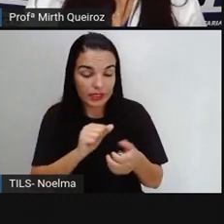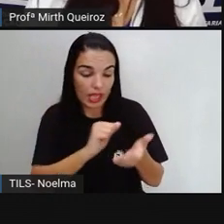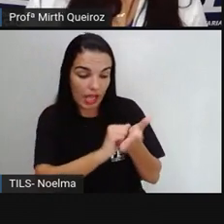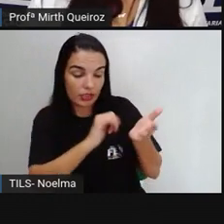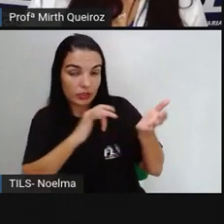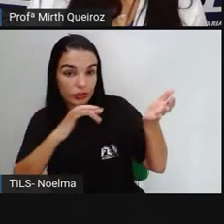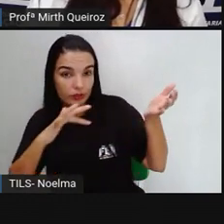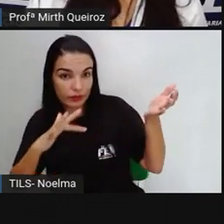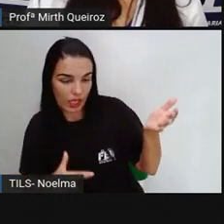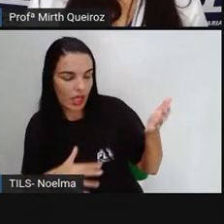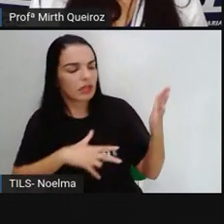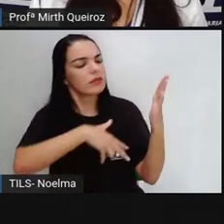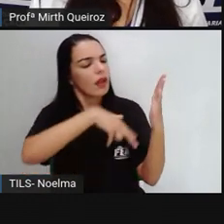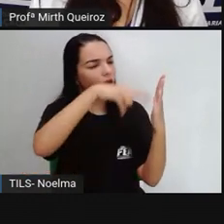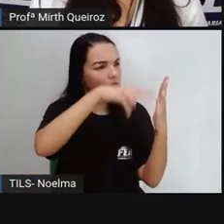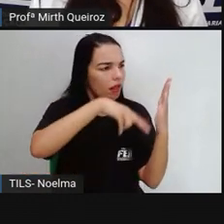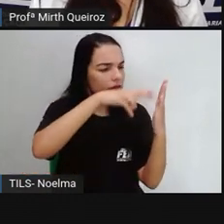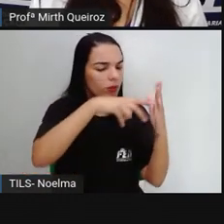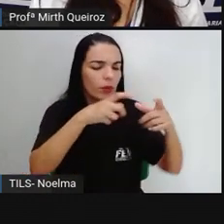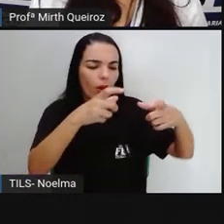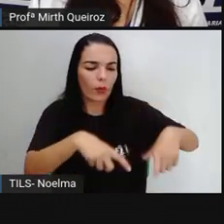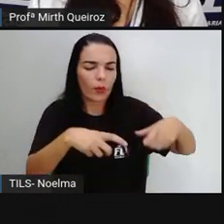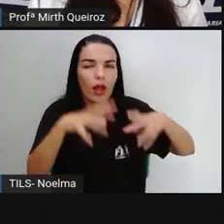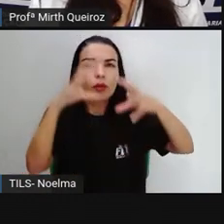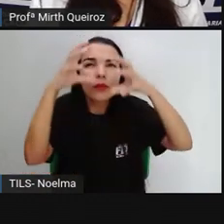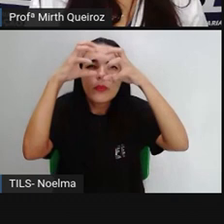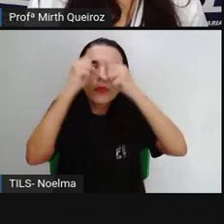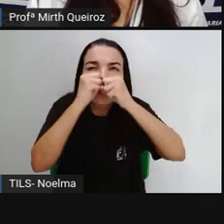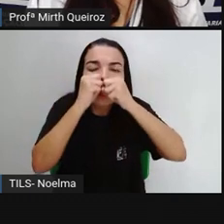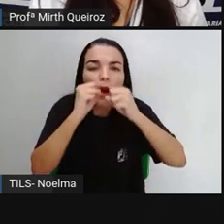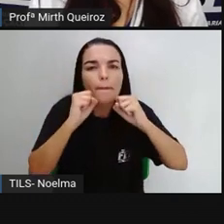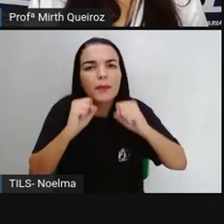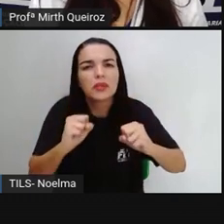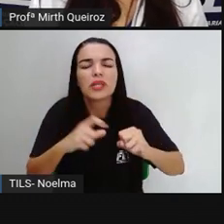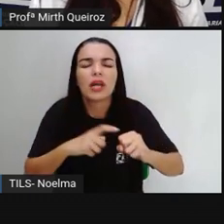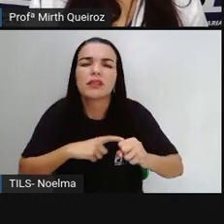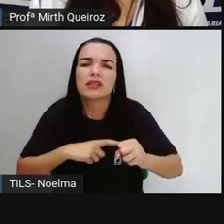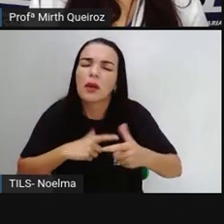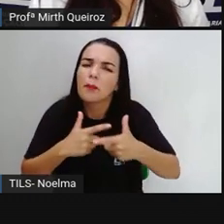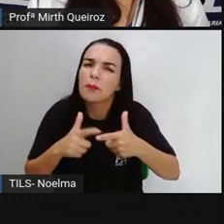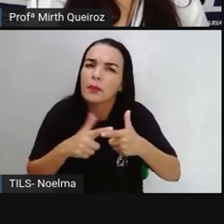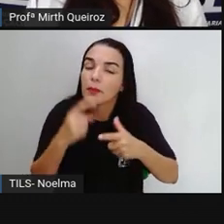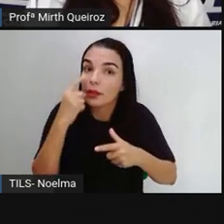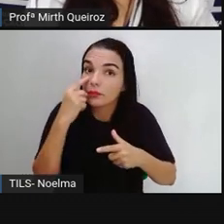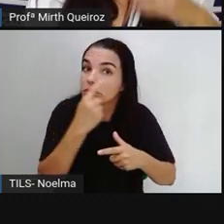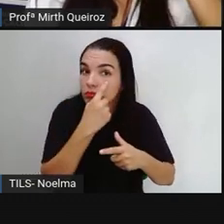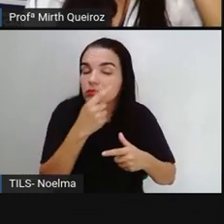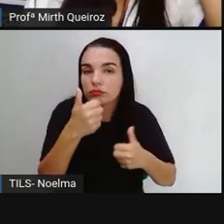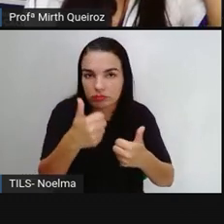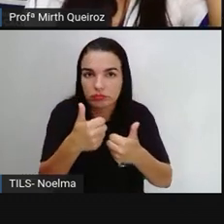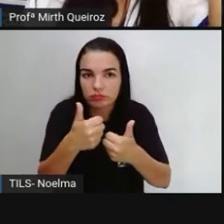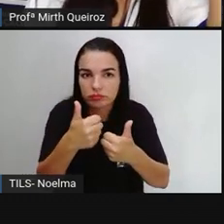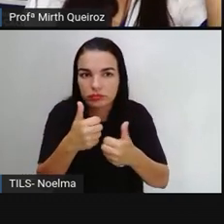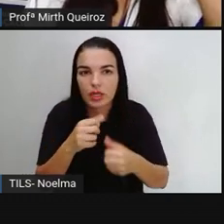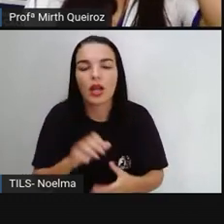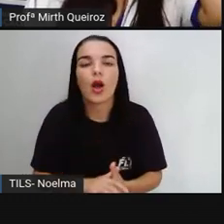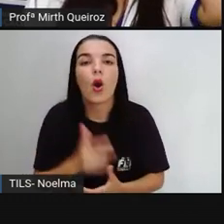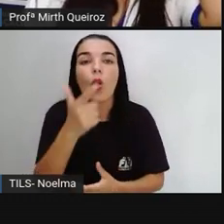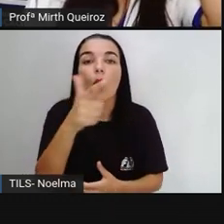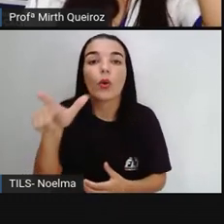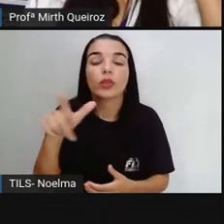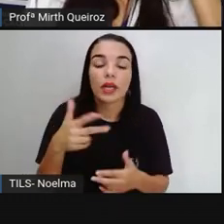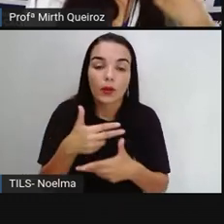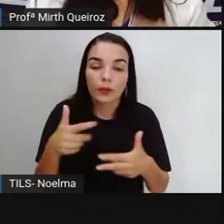atividade, nessa leitura em ambientes escuros, pode causar aí um problema de visão. Outra coisa que é